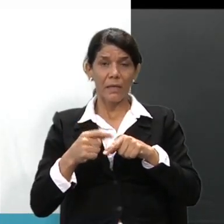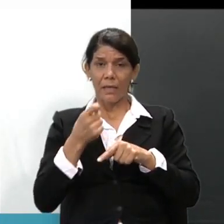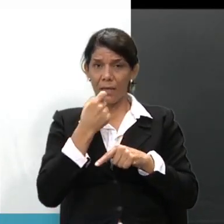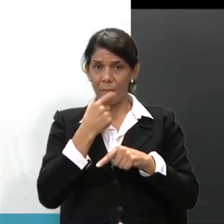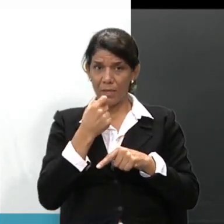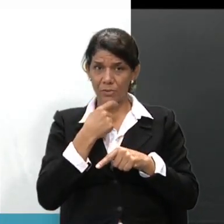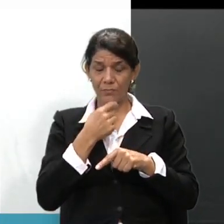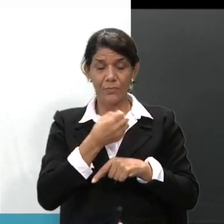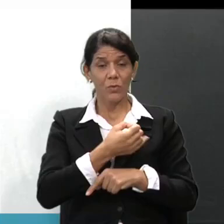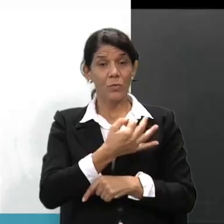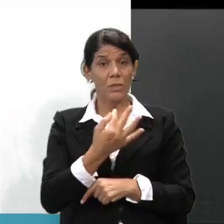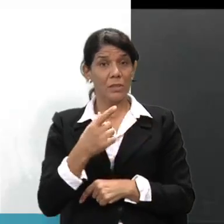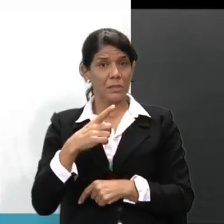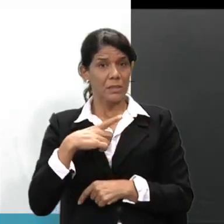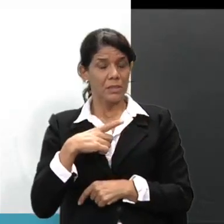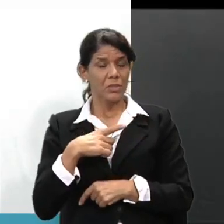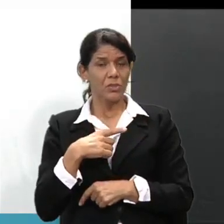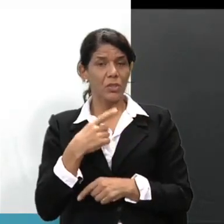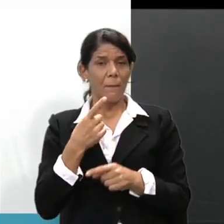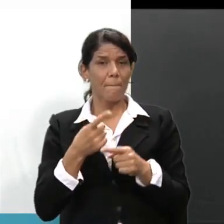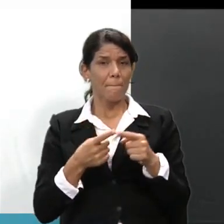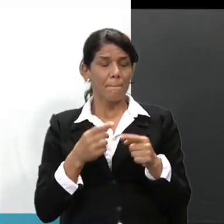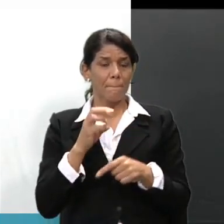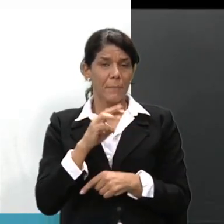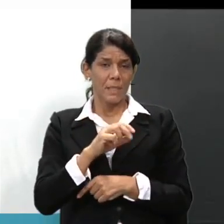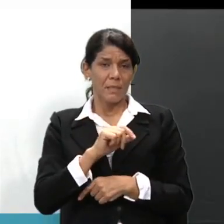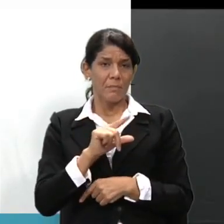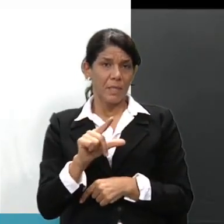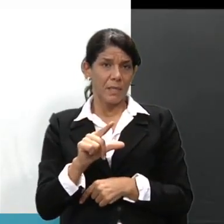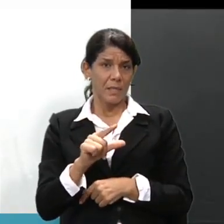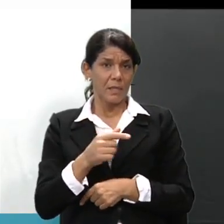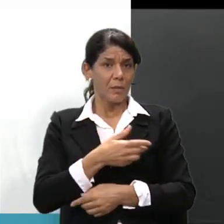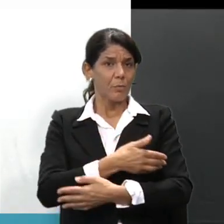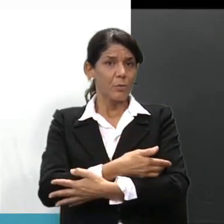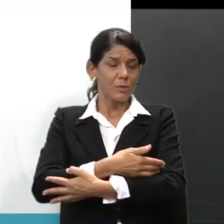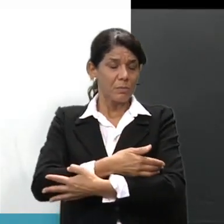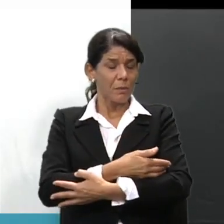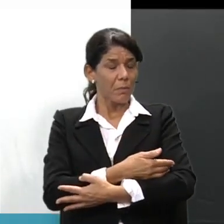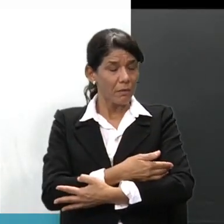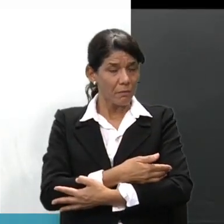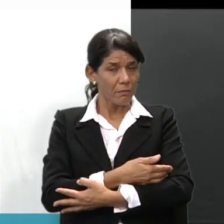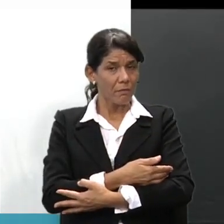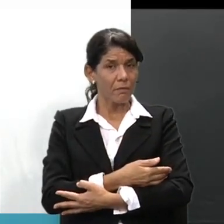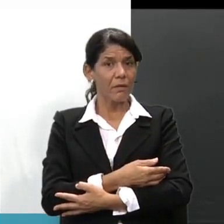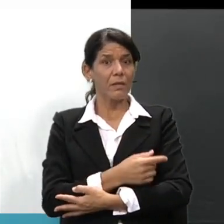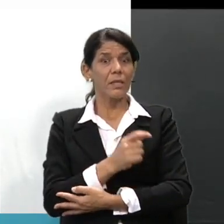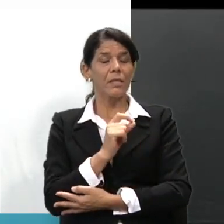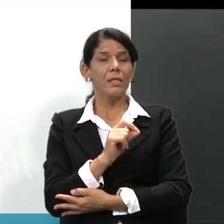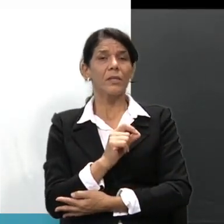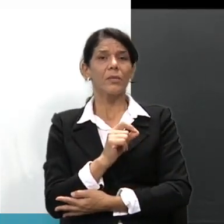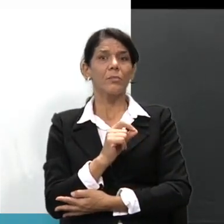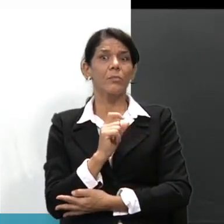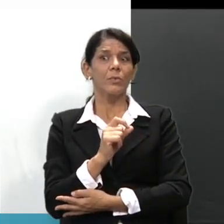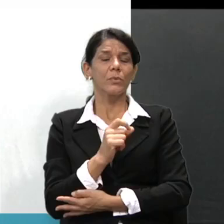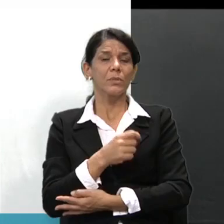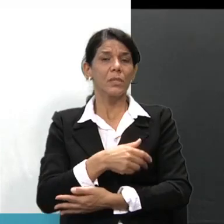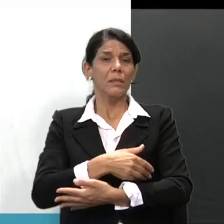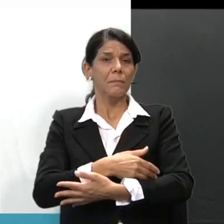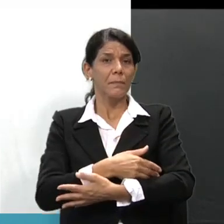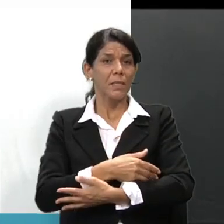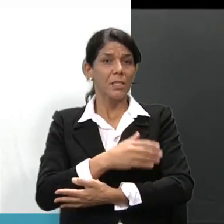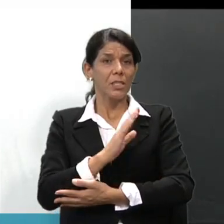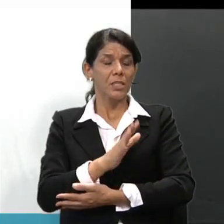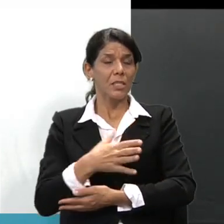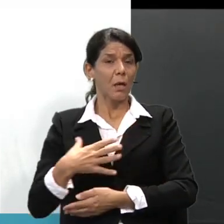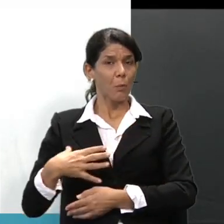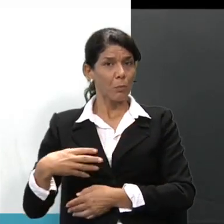quantidade deve ser de meio ml para os prematuros e neonatos, enquanto que para os bebês que estão